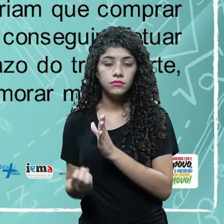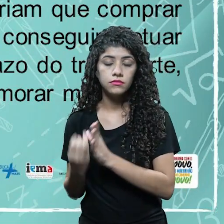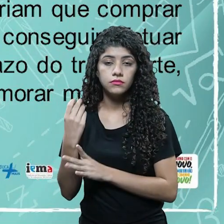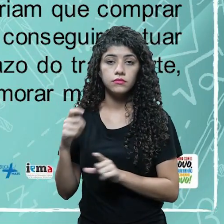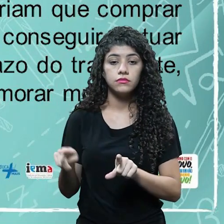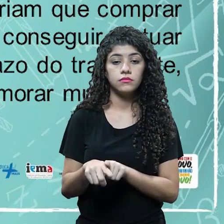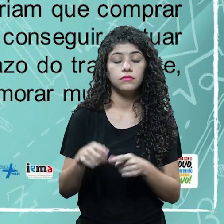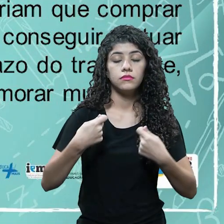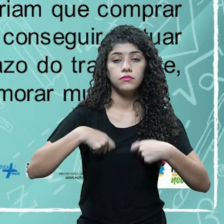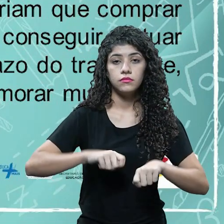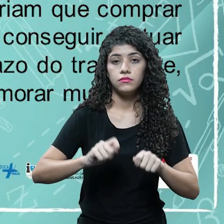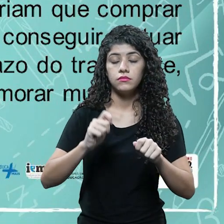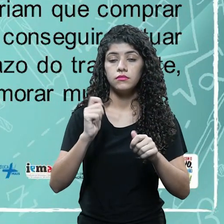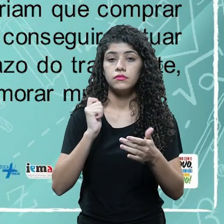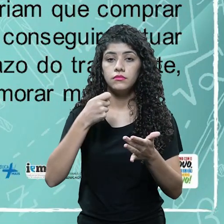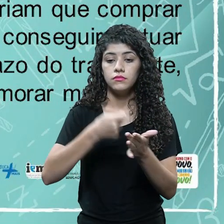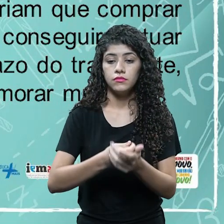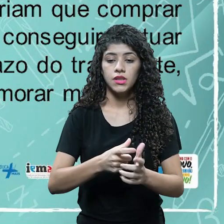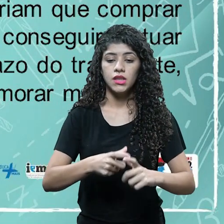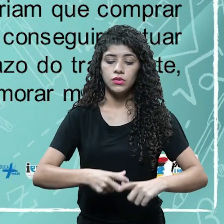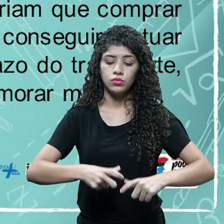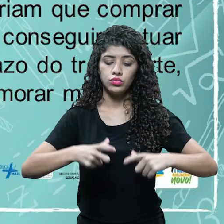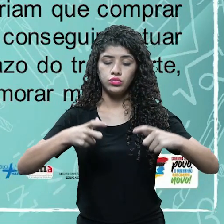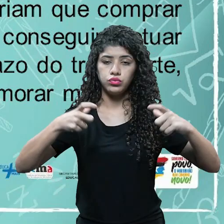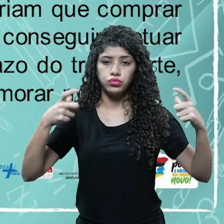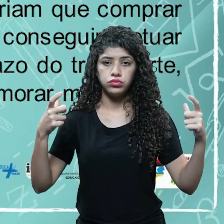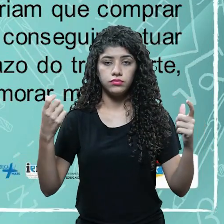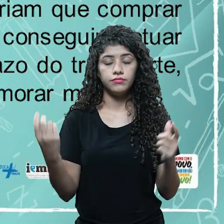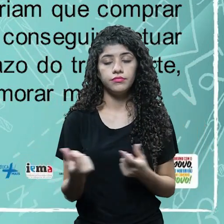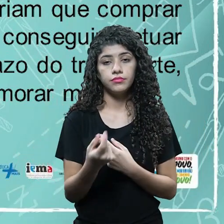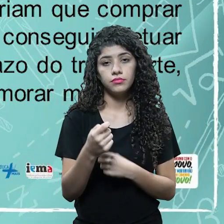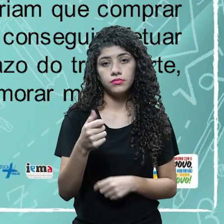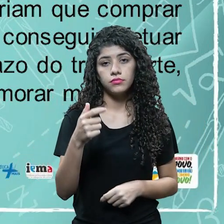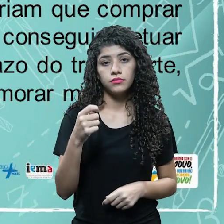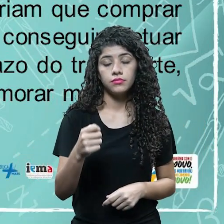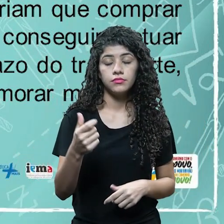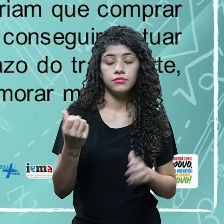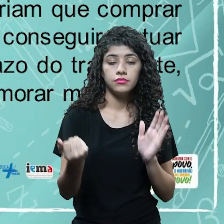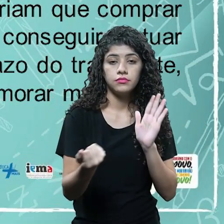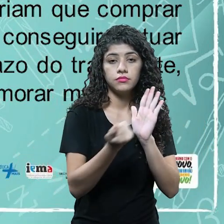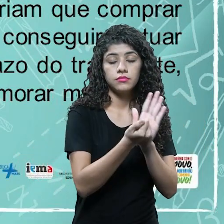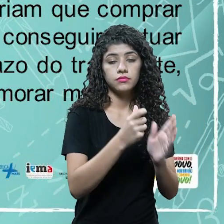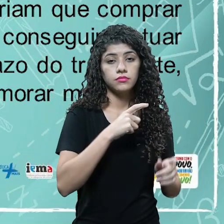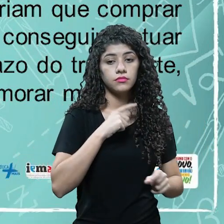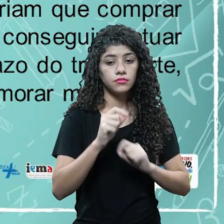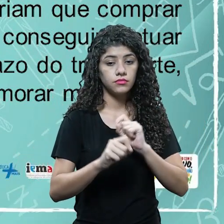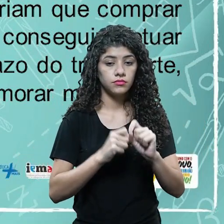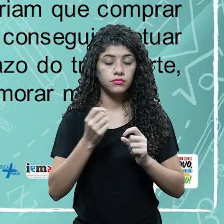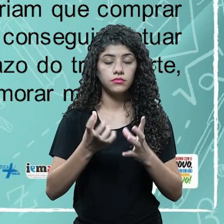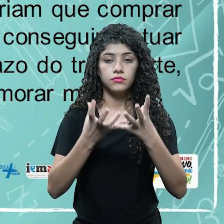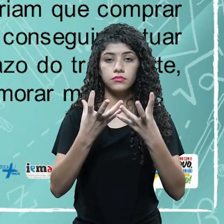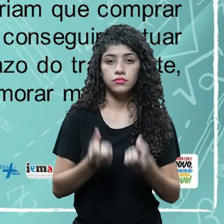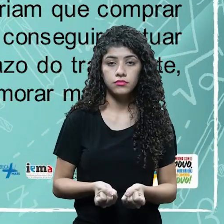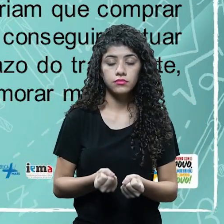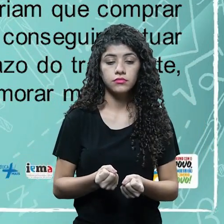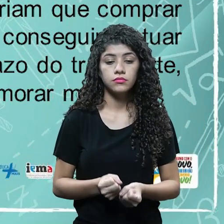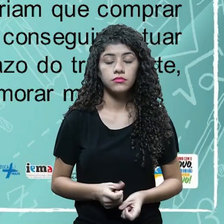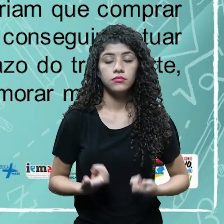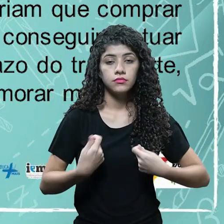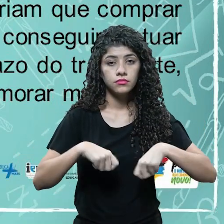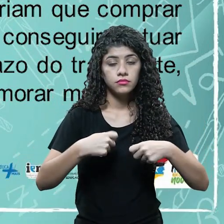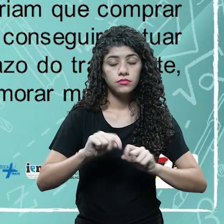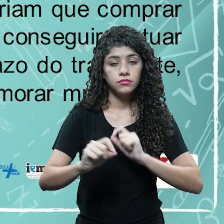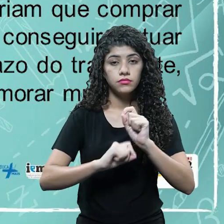que comprar quantidades muito grandes e de poucas marcas para conseguir efetuar um pedido aceitável, além de precisar esperar o